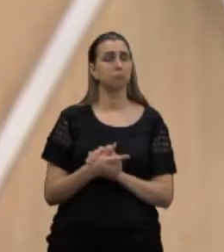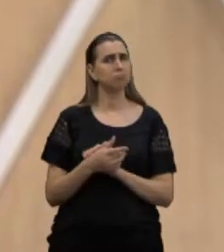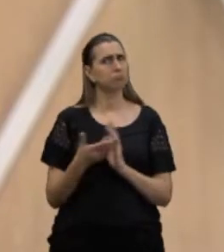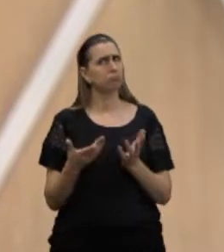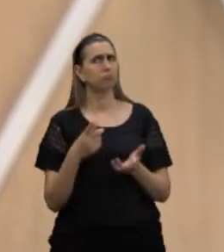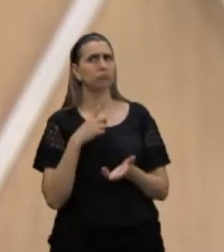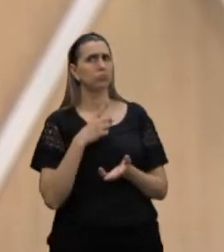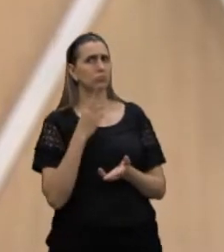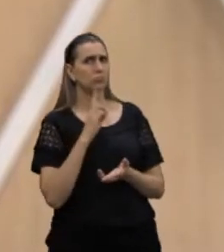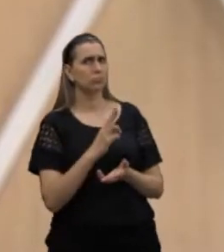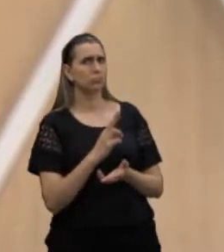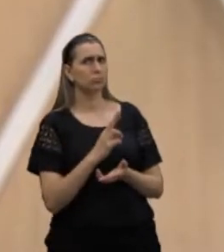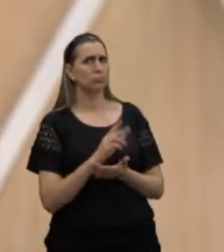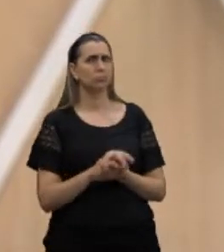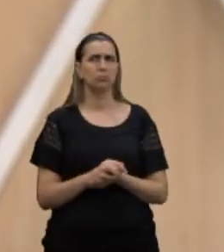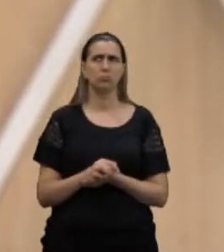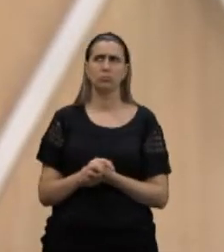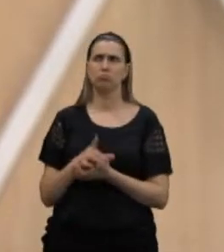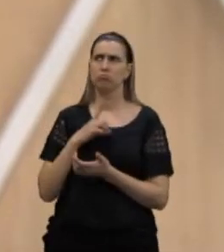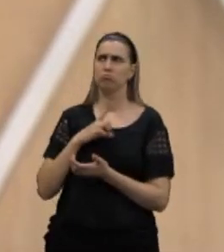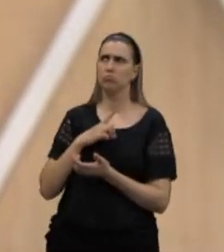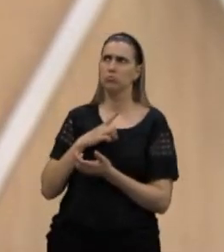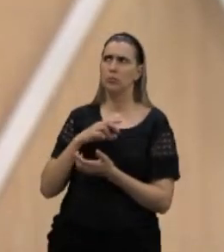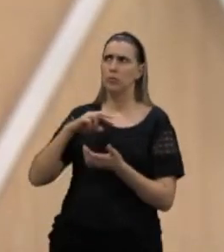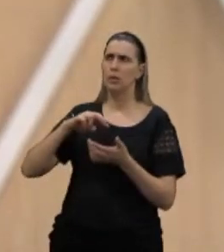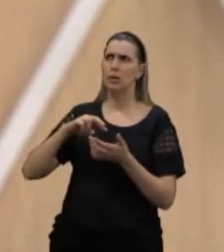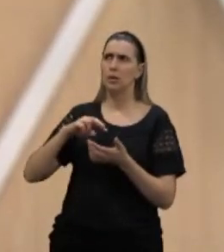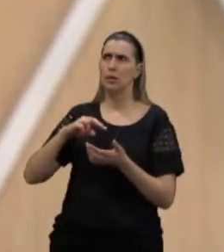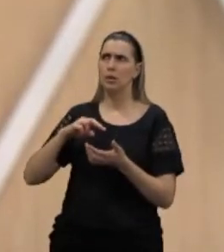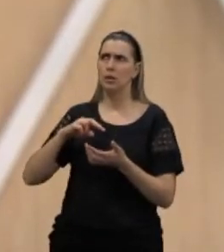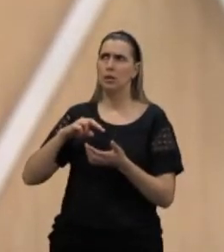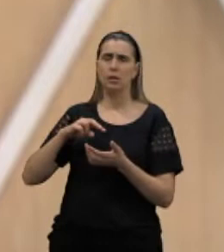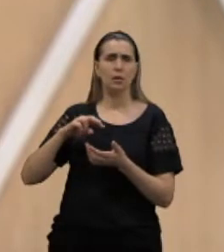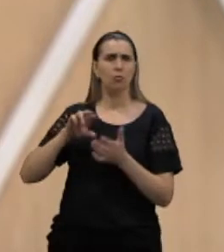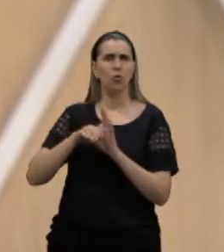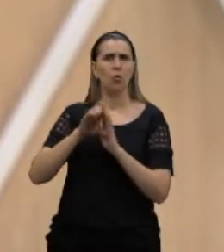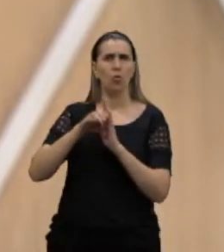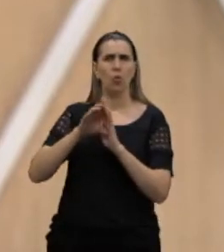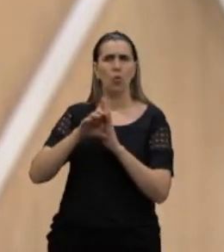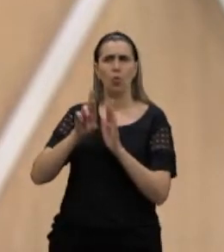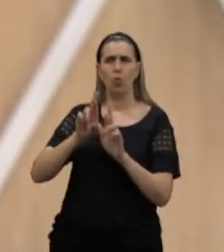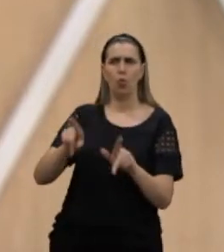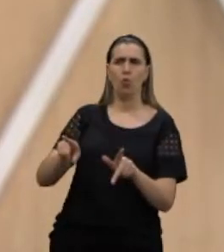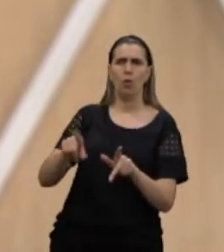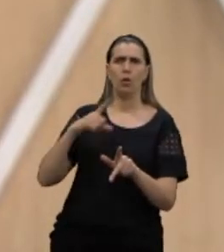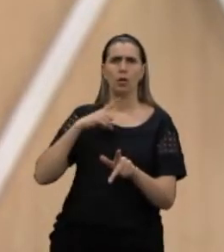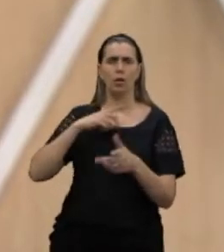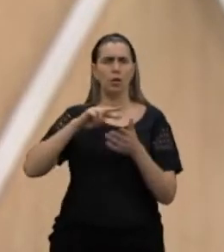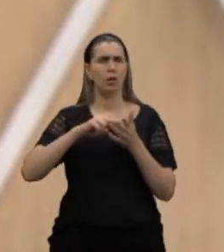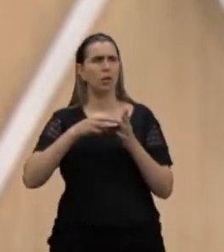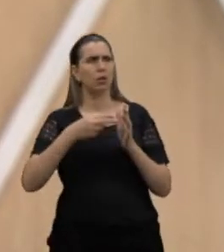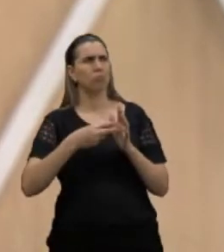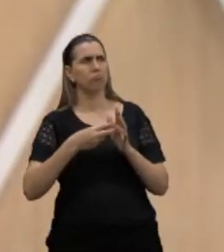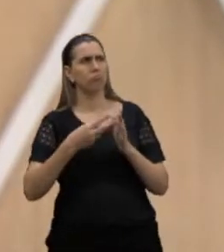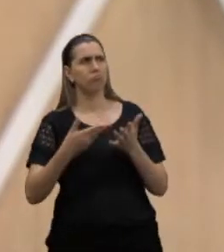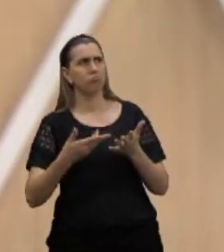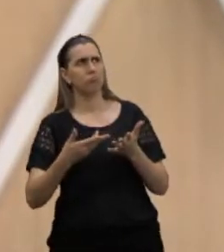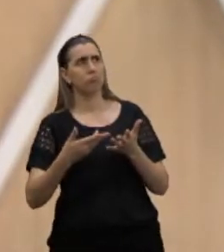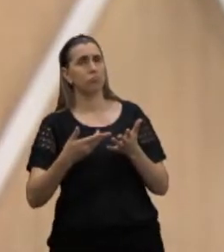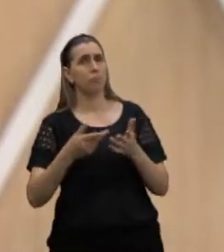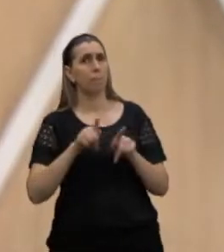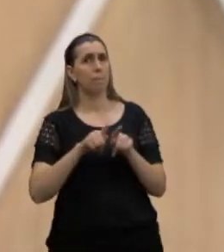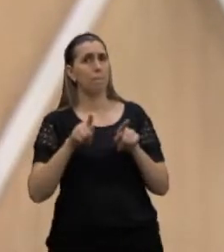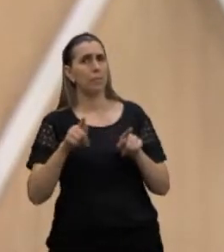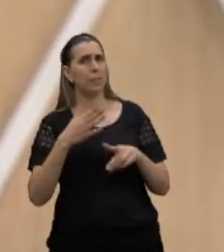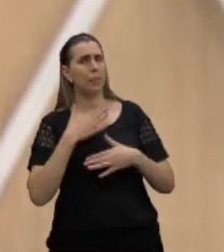Tem. Mas eles têm pesos diferentes. Tem o mesmo significado,